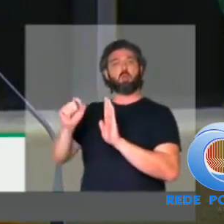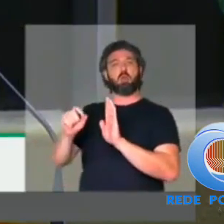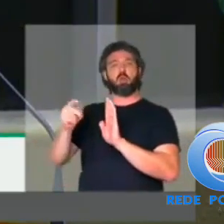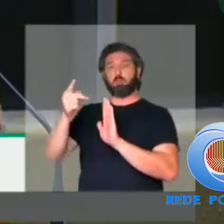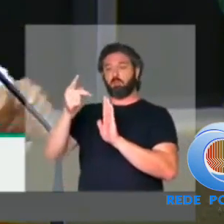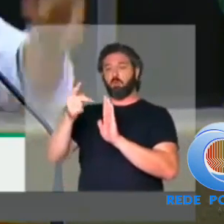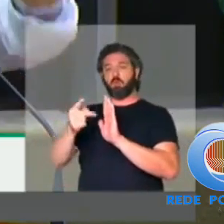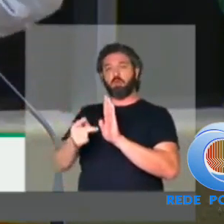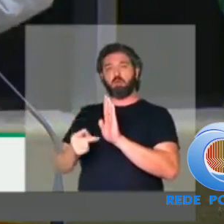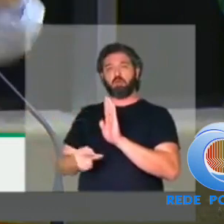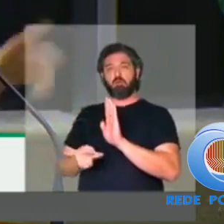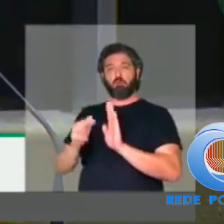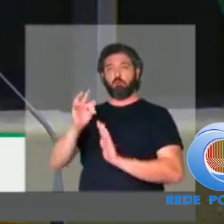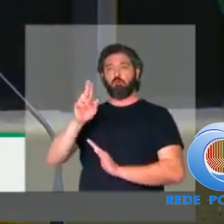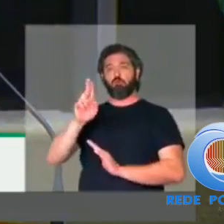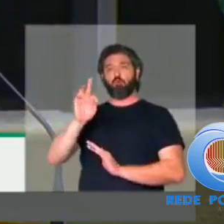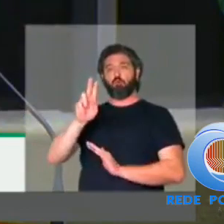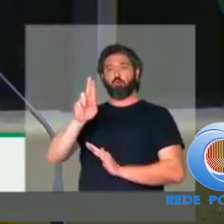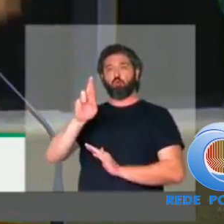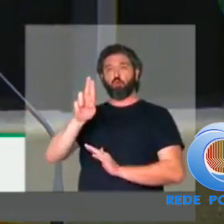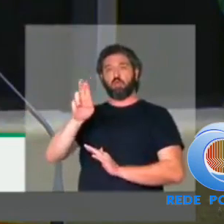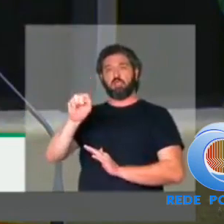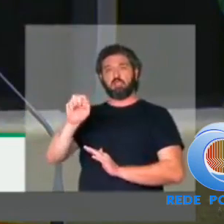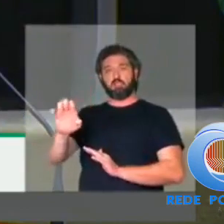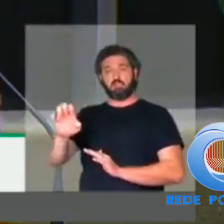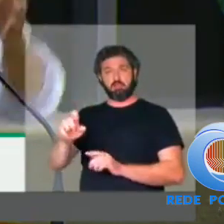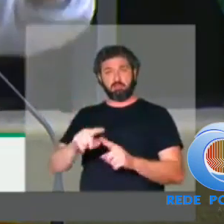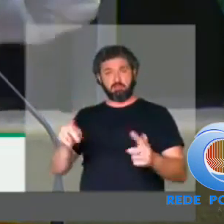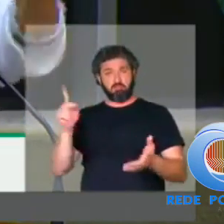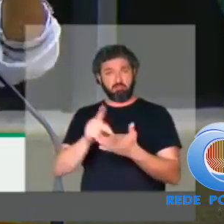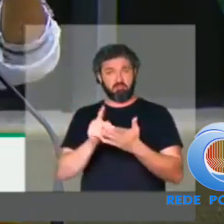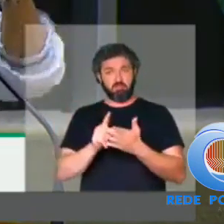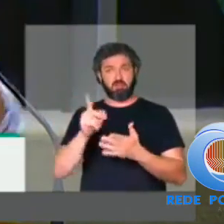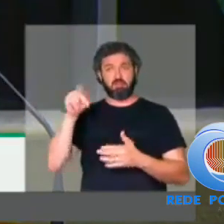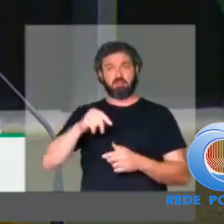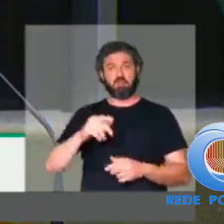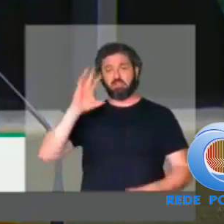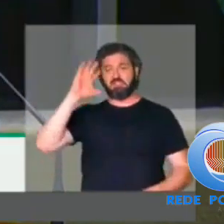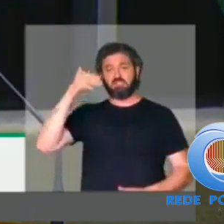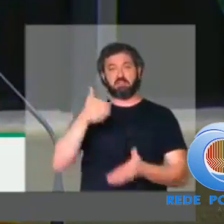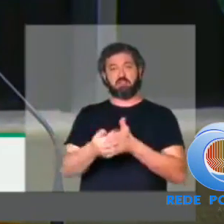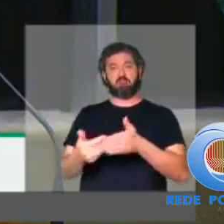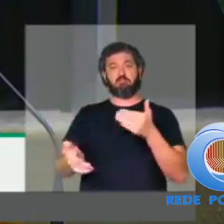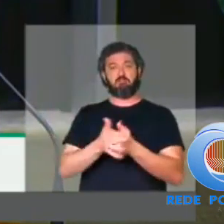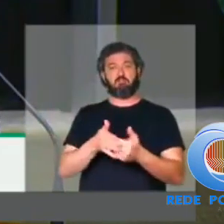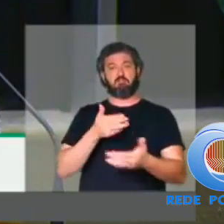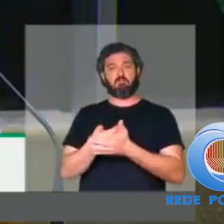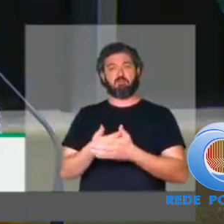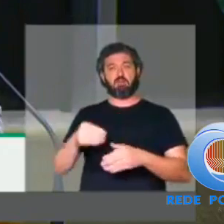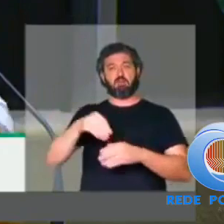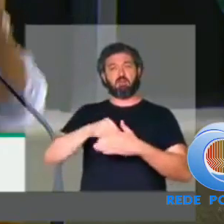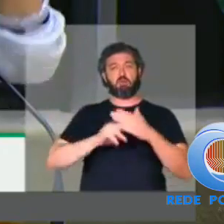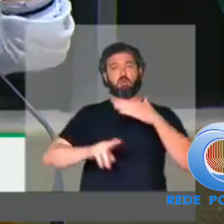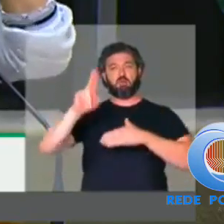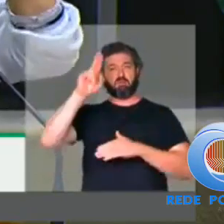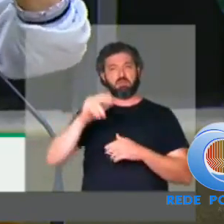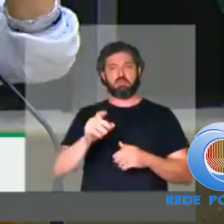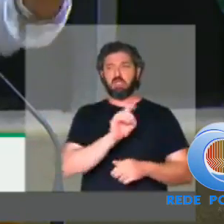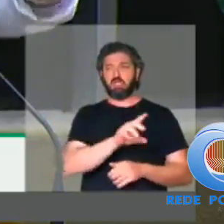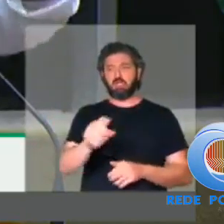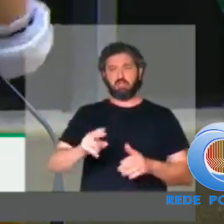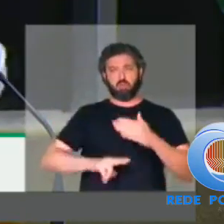é o projeto tal de Futurice, que na verdade é um vírice nas universidades.